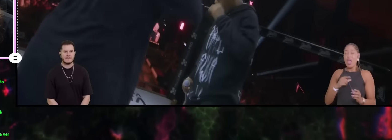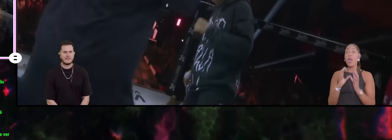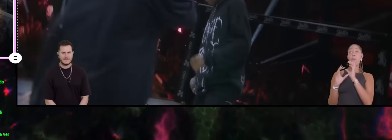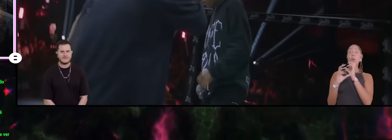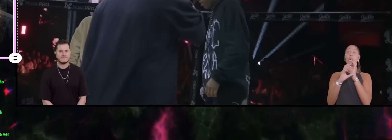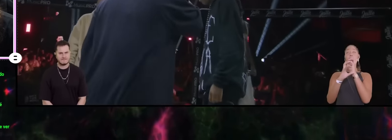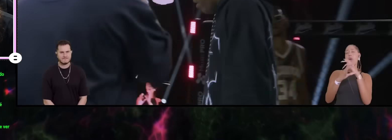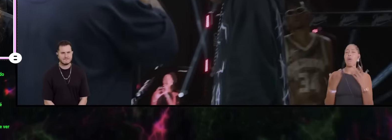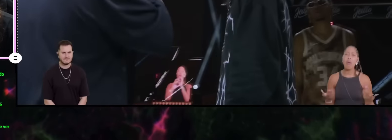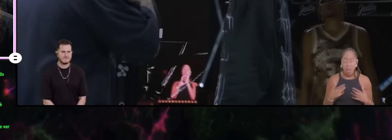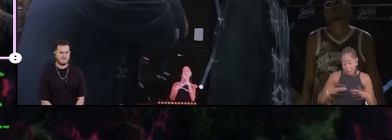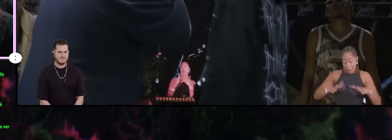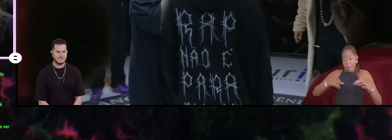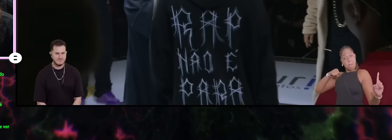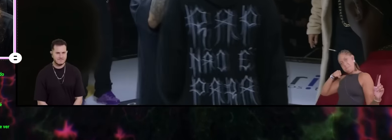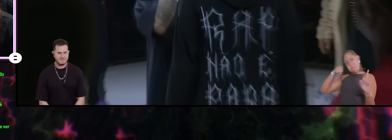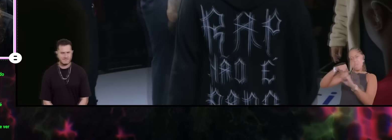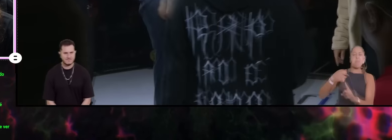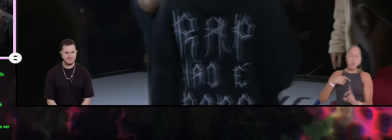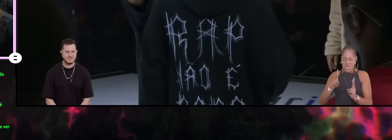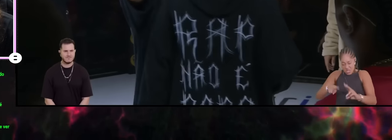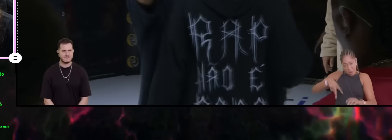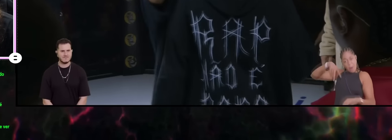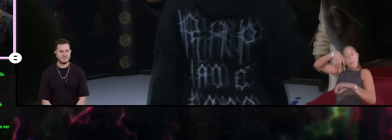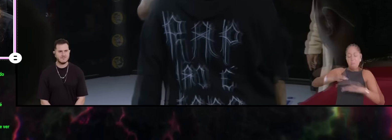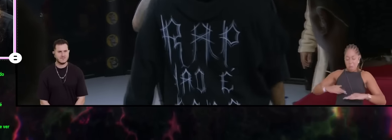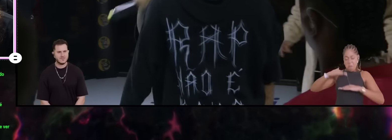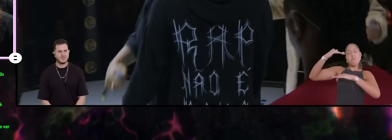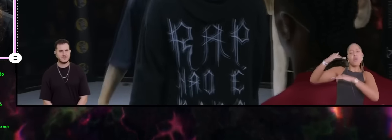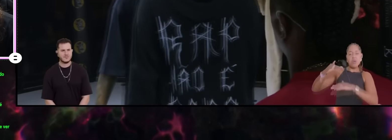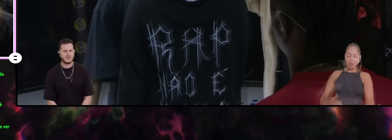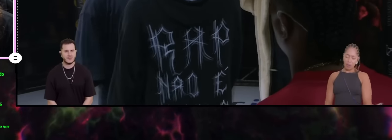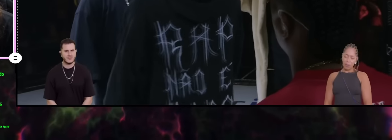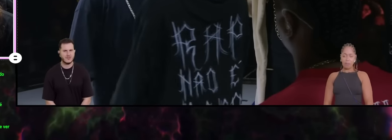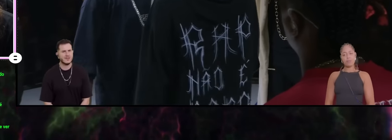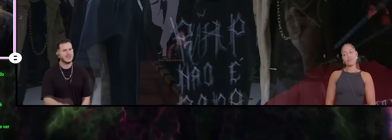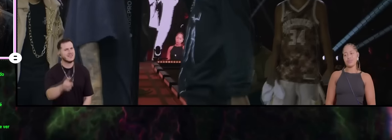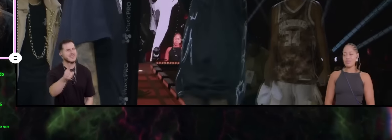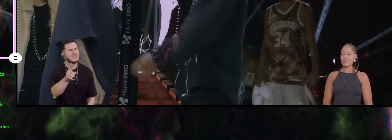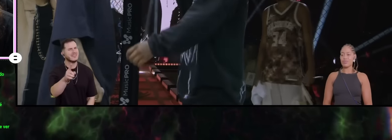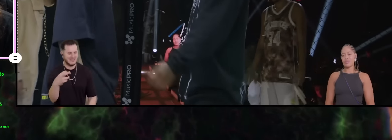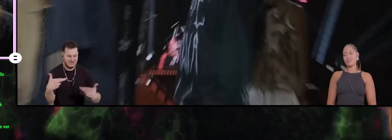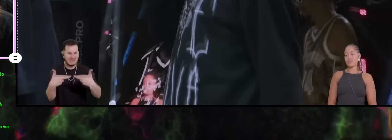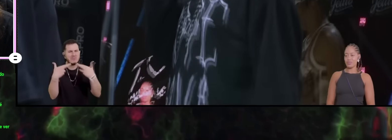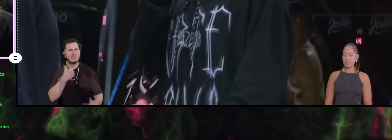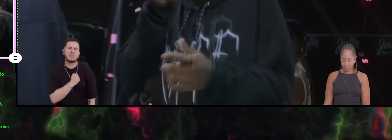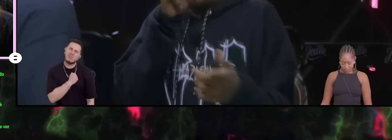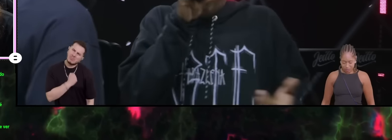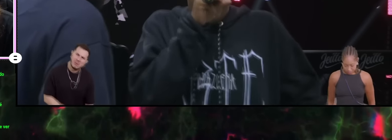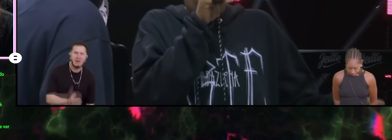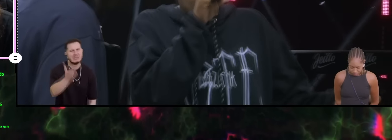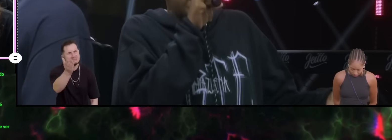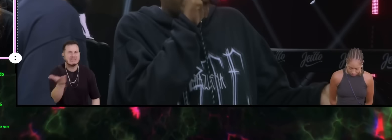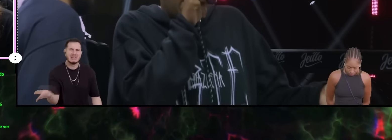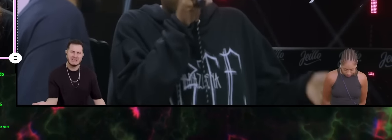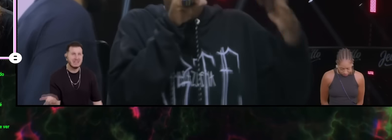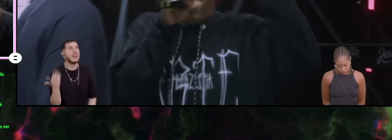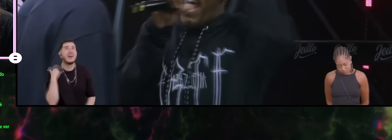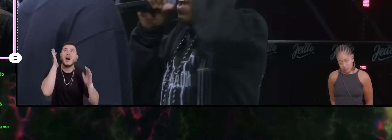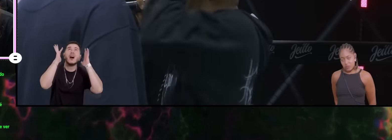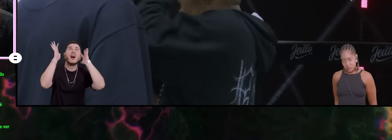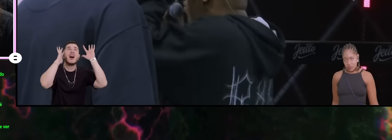flauta. Nocauteado como a guarda, sempre vai tá alta. Que rima de merda, Vitor. Eu sonhei com a